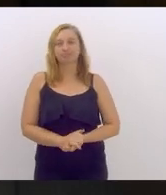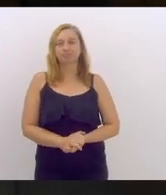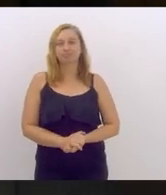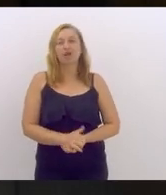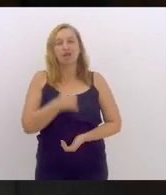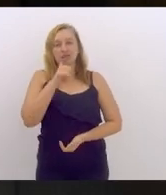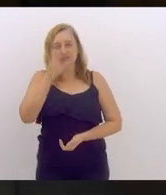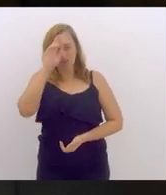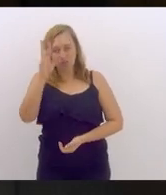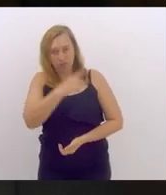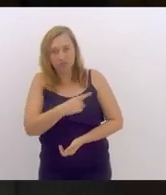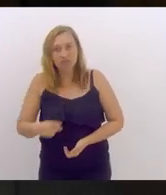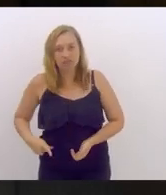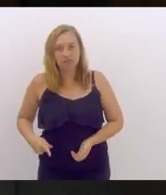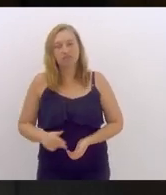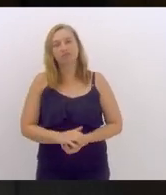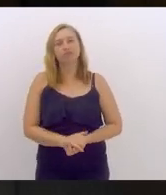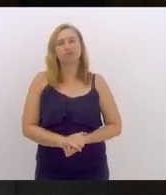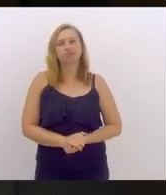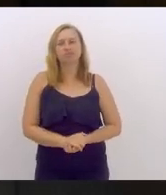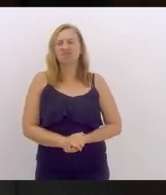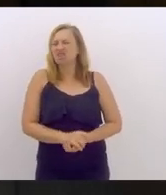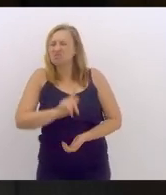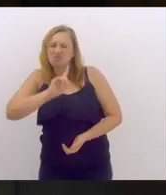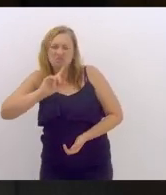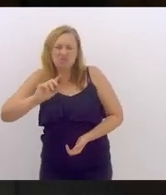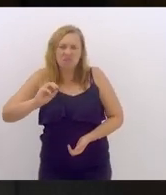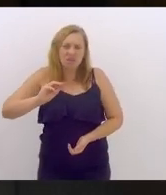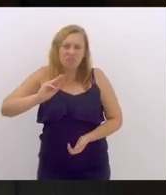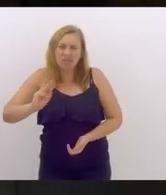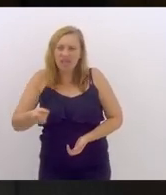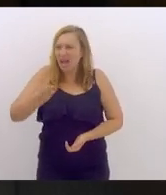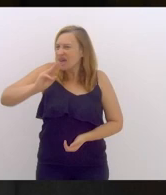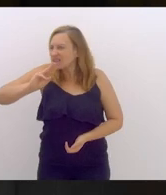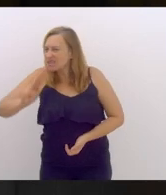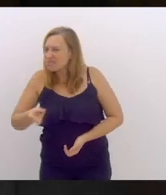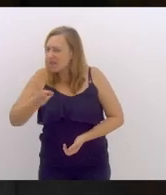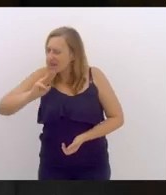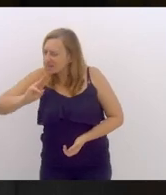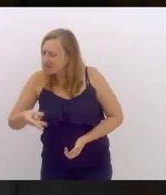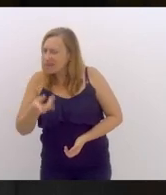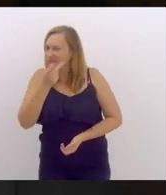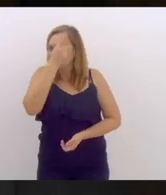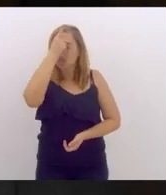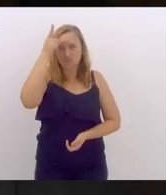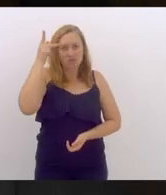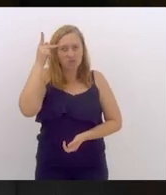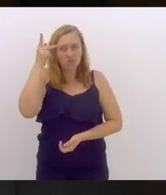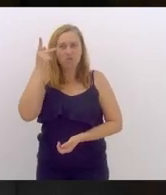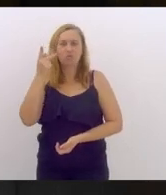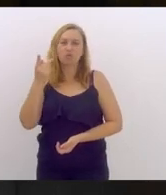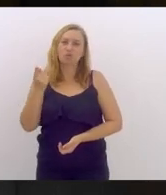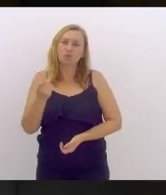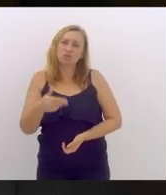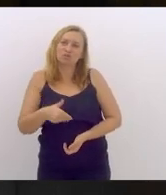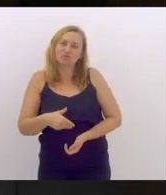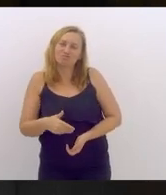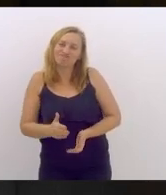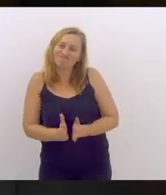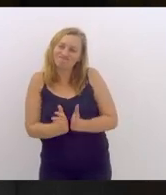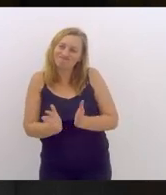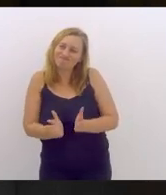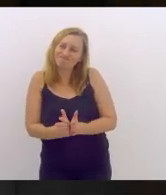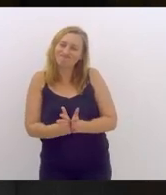senhora Presidente são milhares e milhares de pessoas no desalento